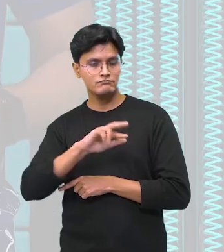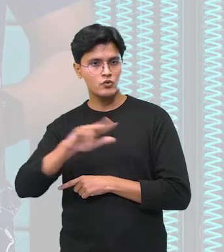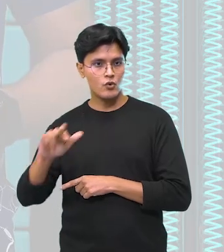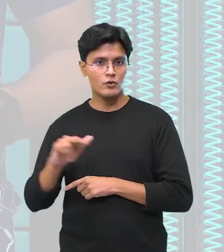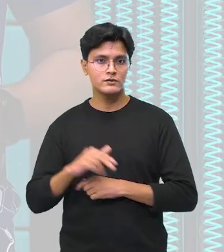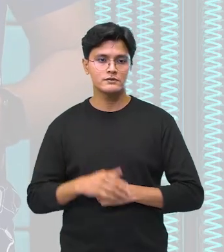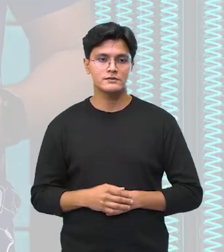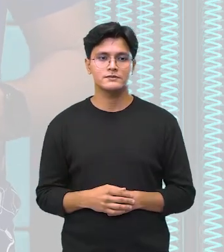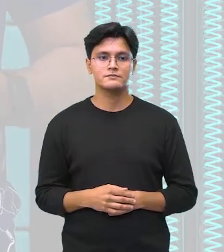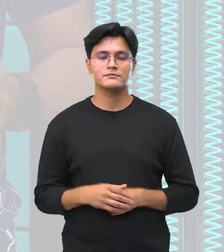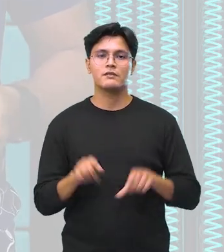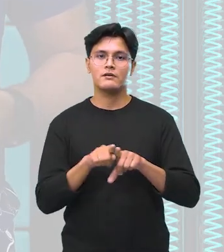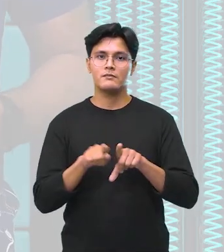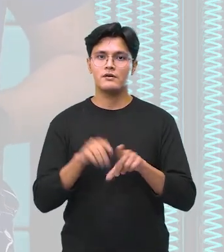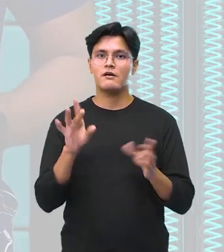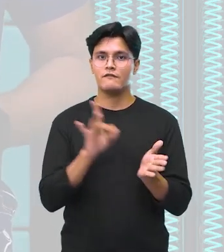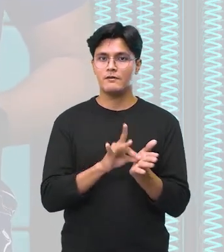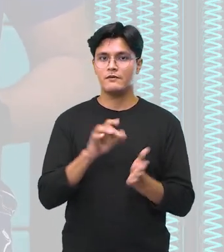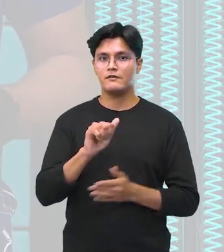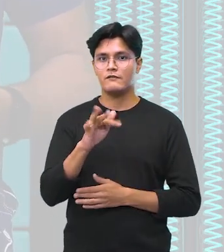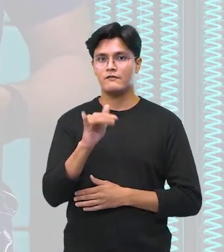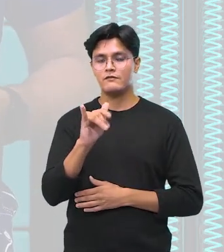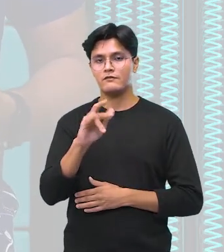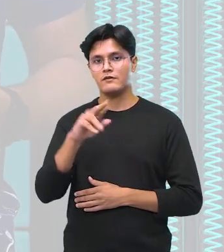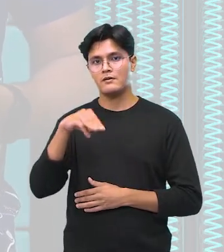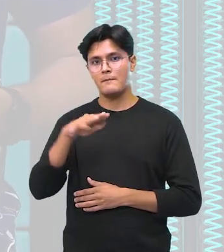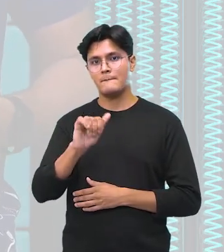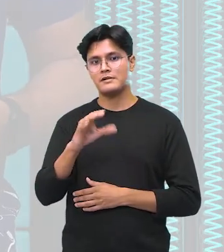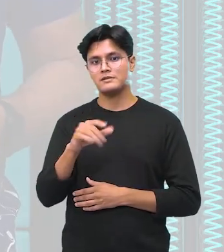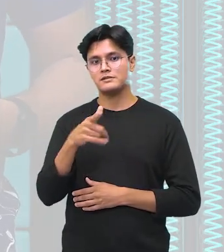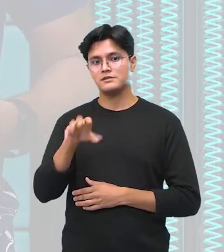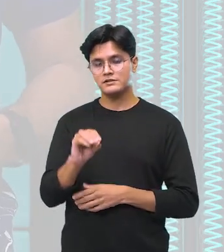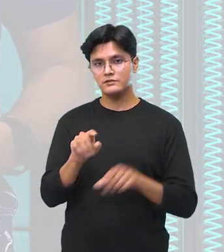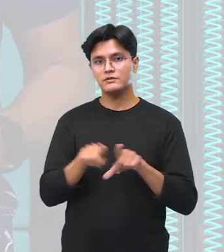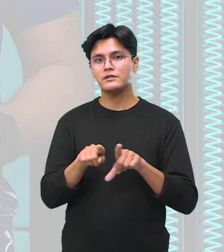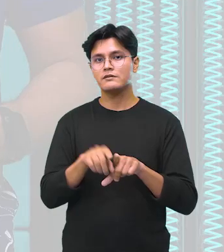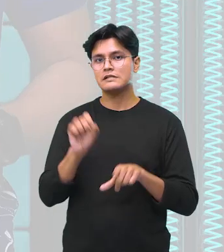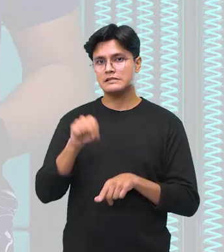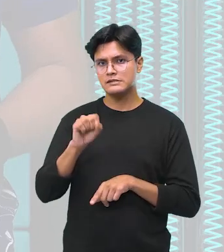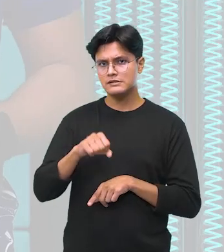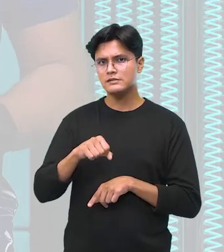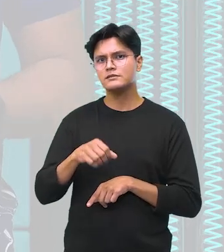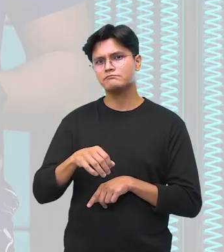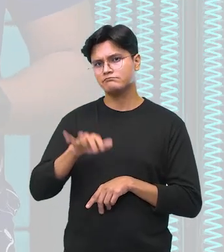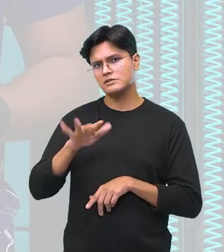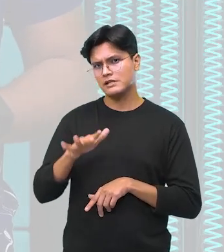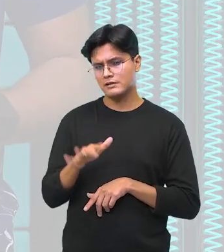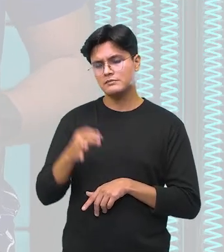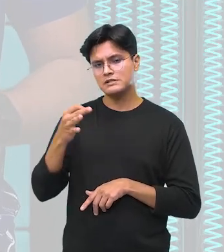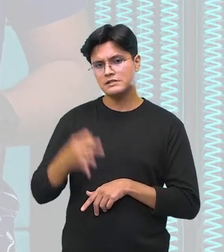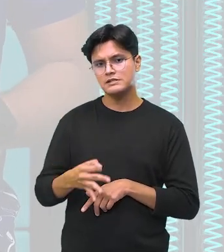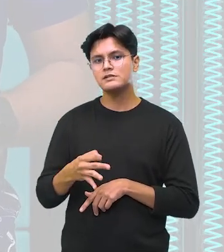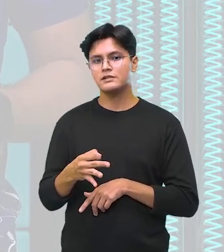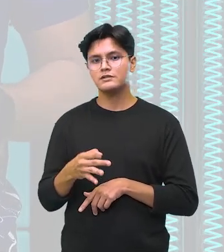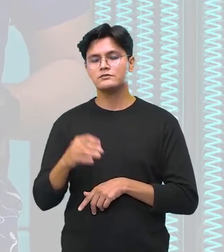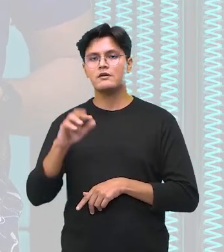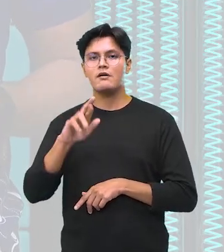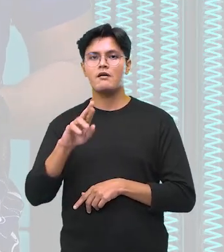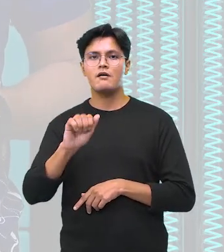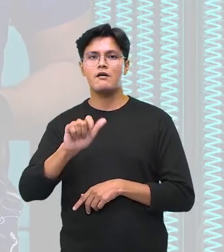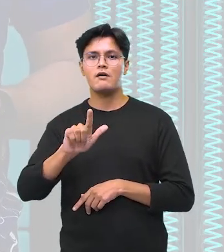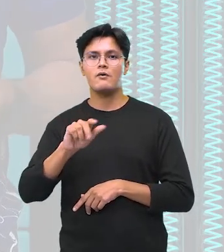provavelmente. Circunstância de afirmação, sim, certamente, realmente, deveras. E circunstância